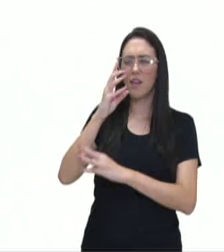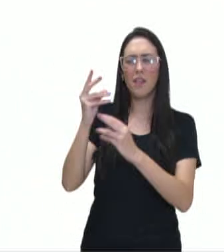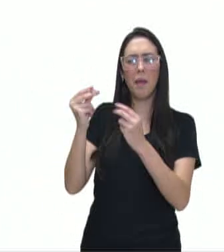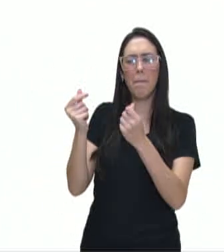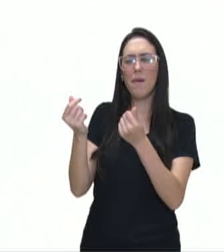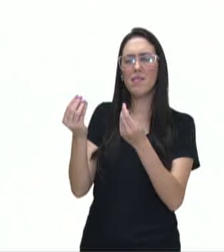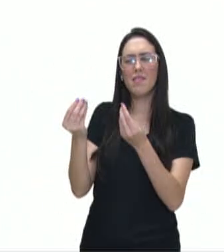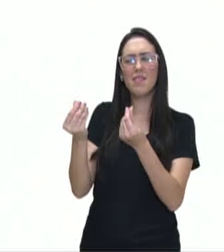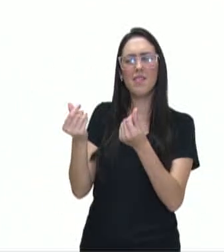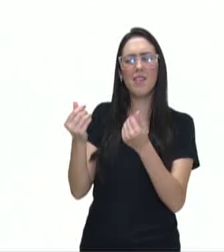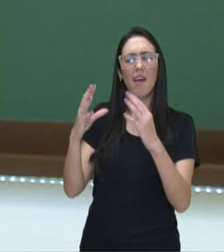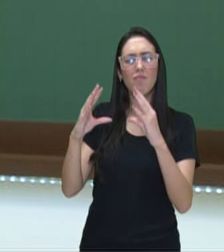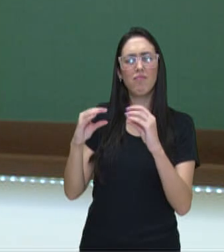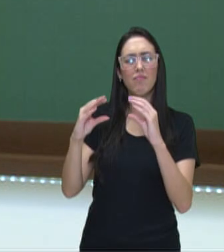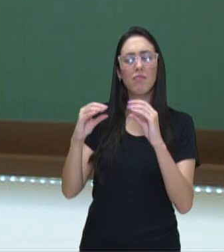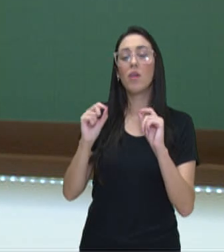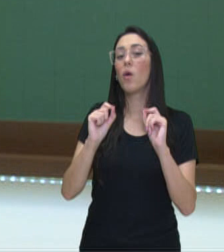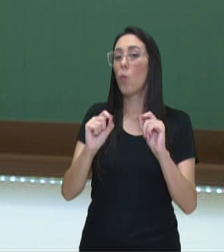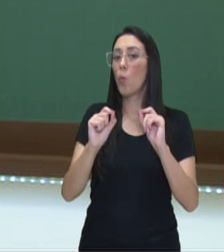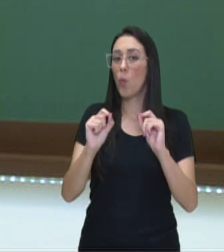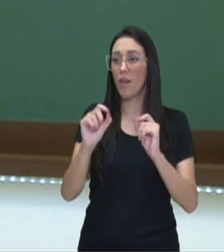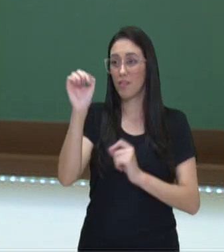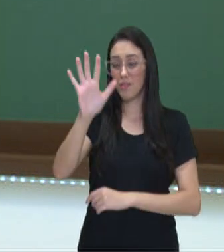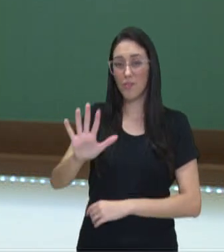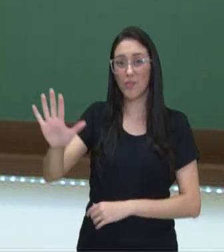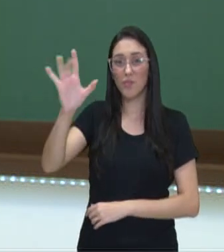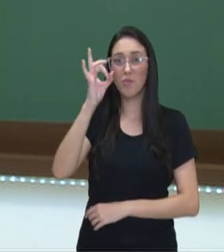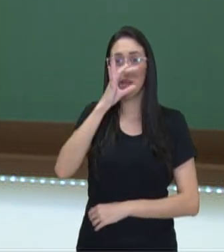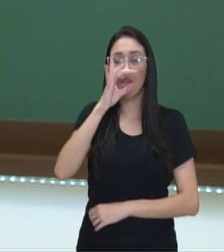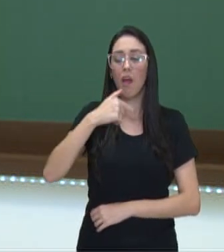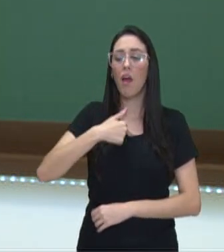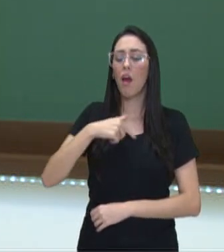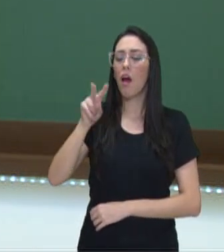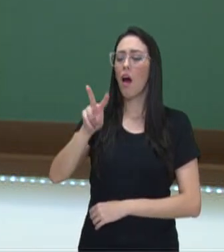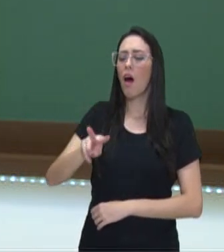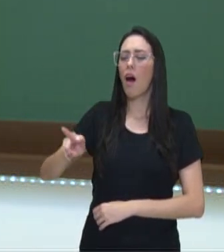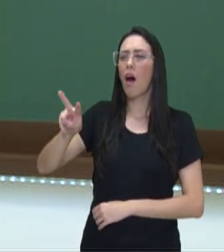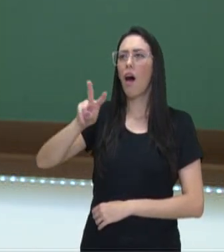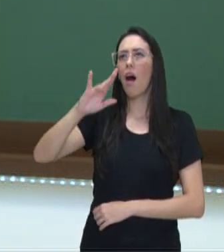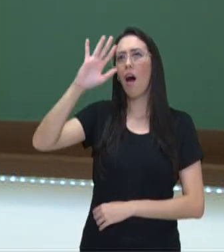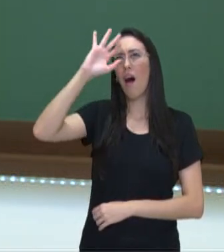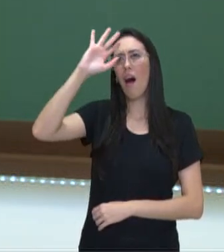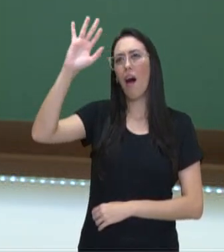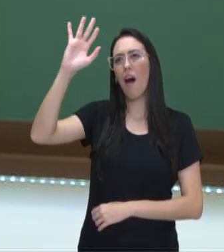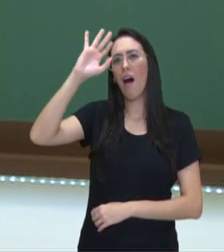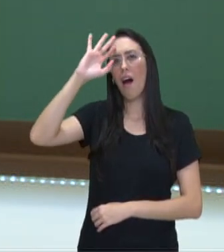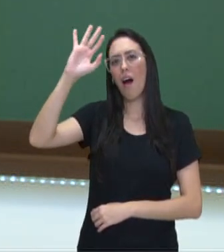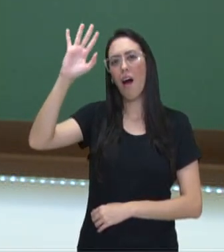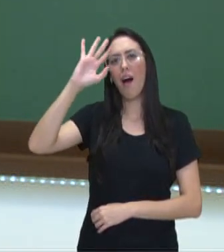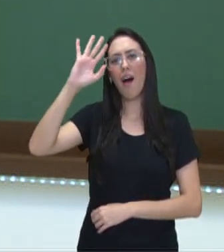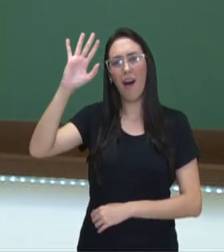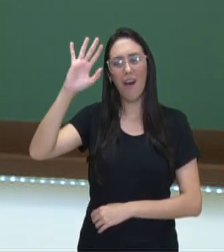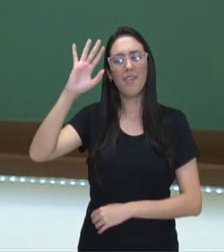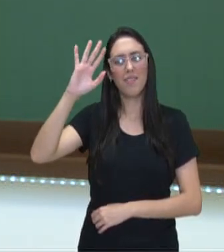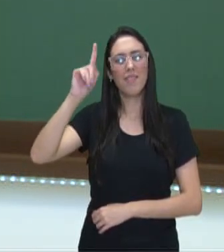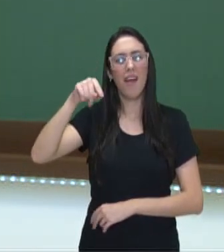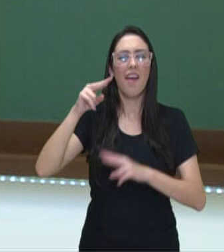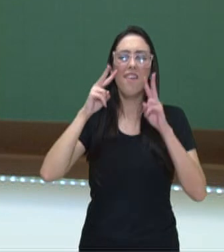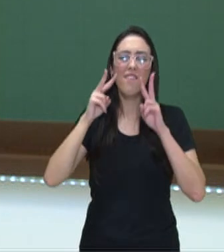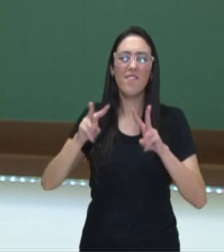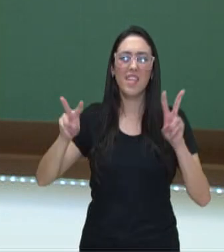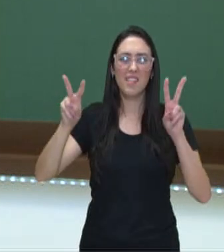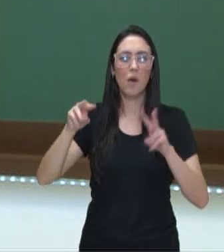sombra verde abre um campo de imaginação para o leitor que aguçaria a sua visão. E